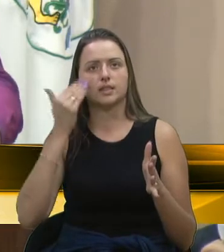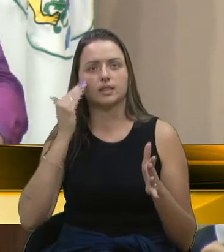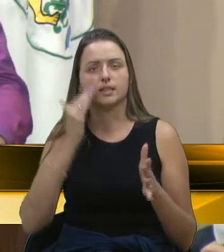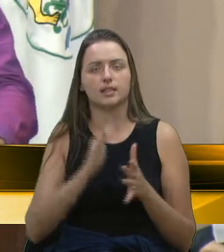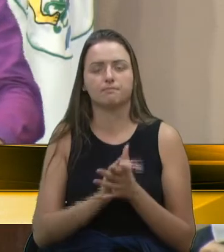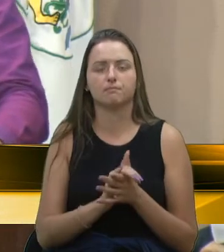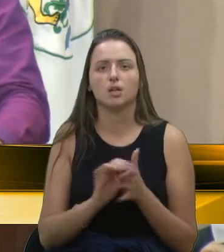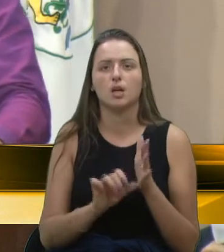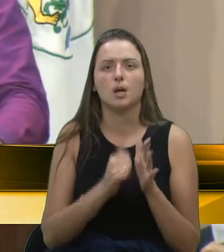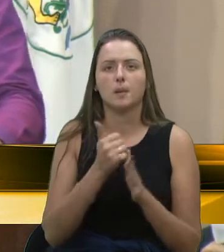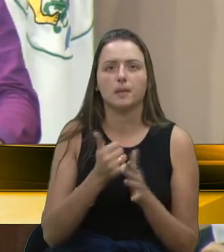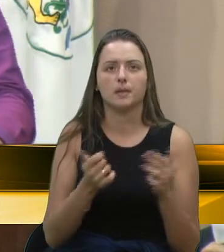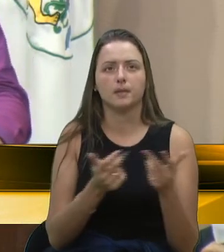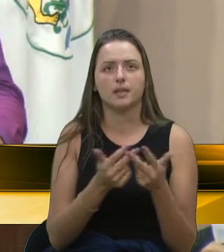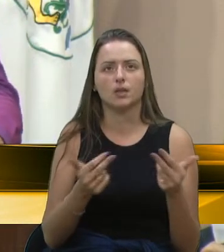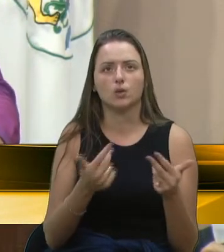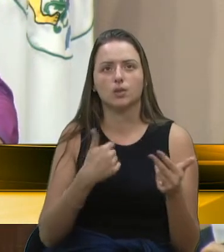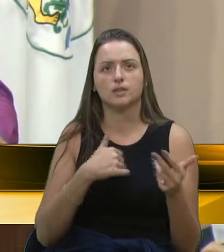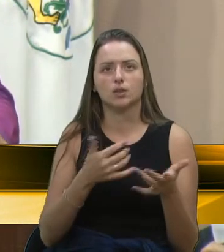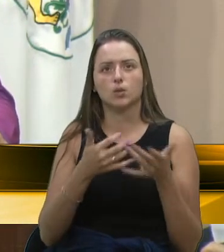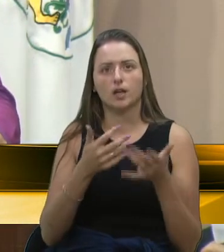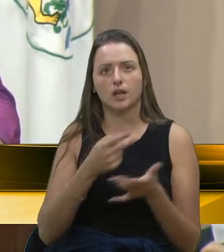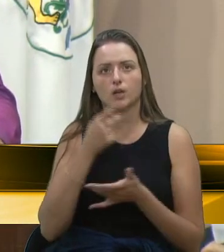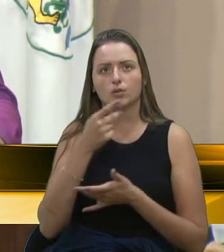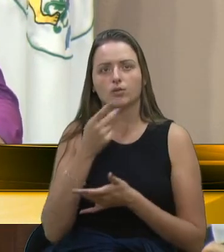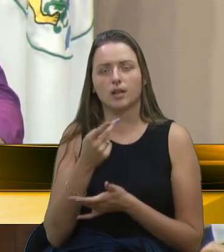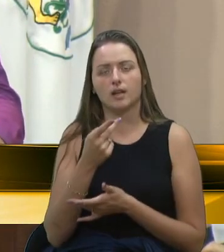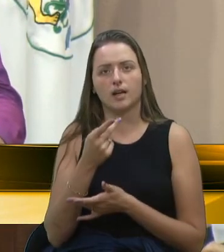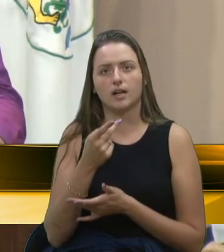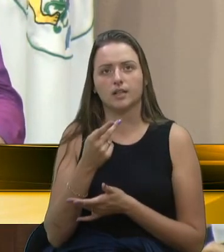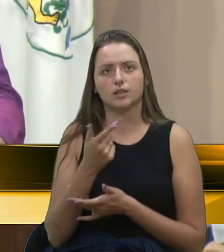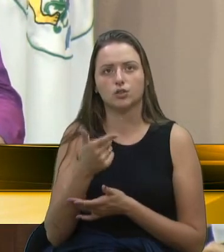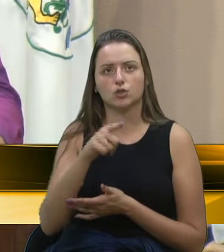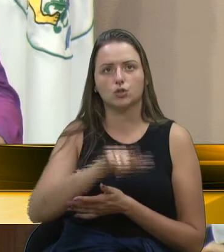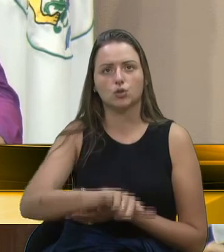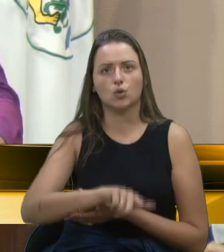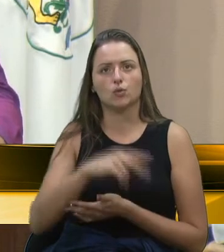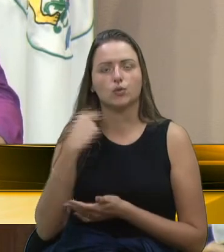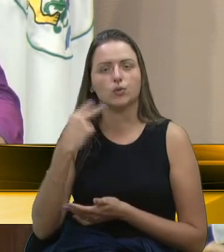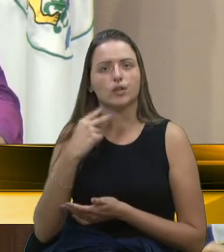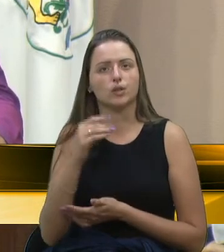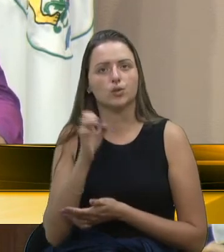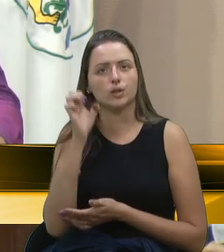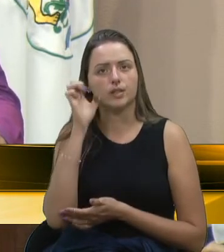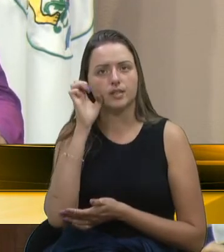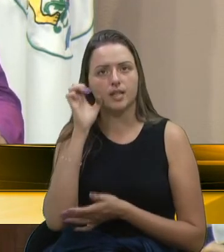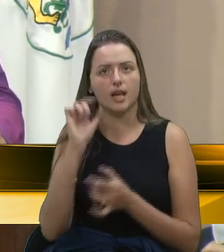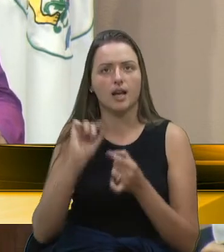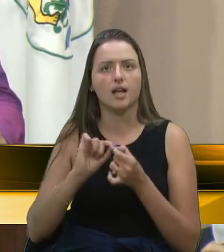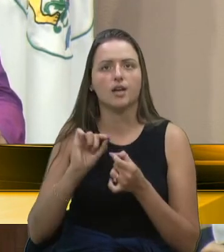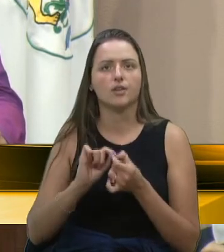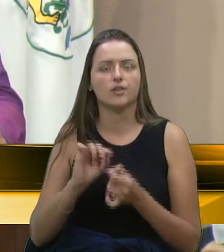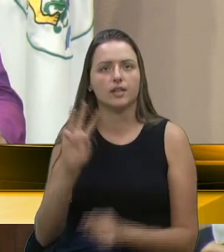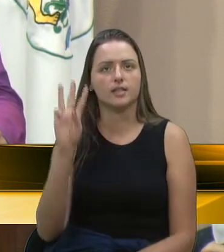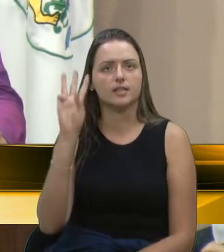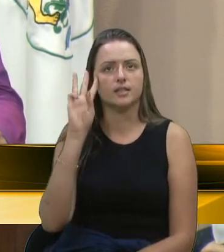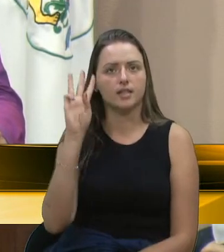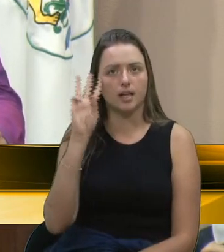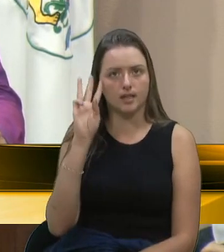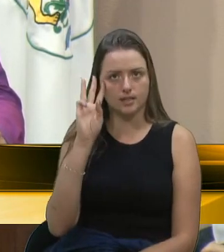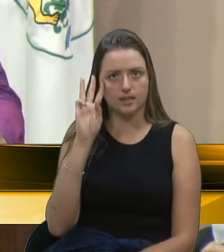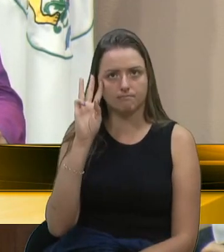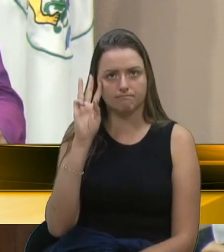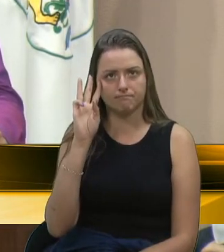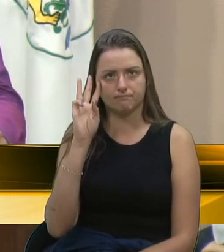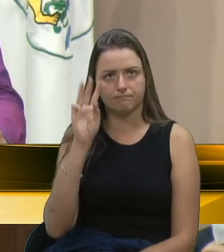eu quero reafirmar uma fala que a vereadora Estela fez na sessão de terça-feira, de que